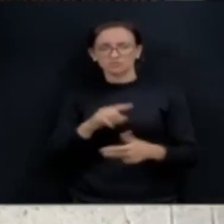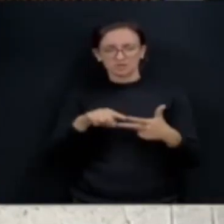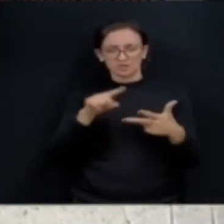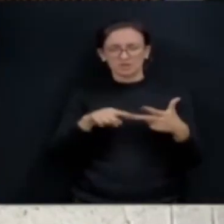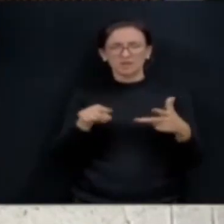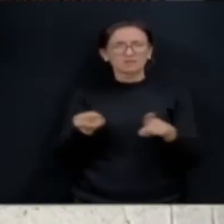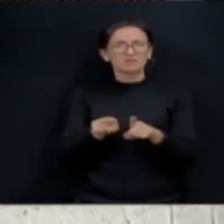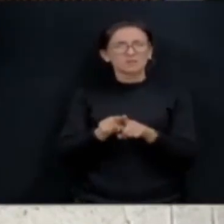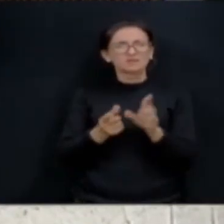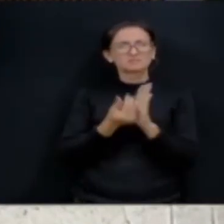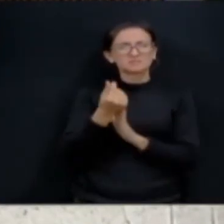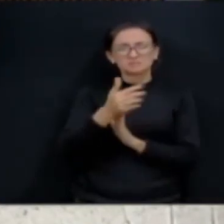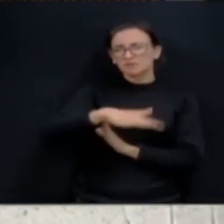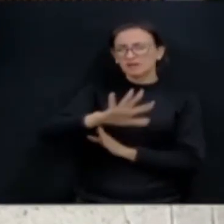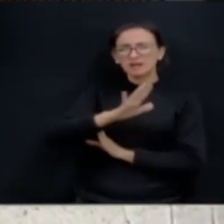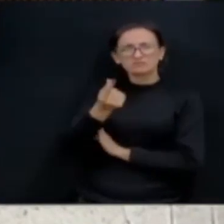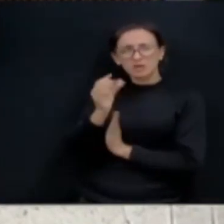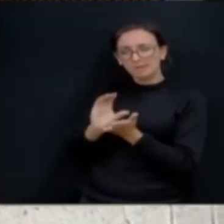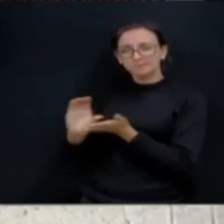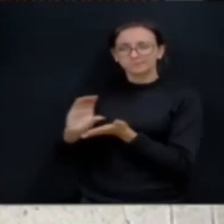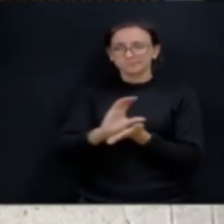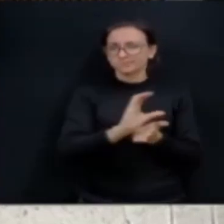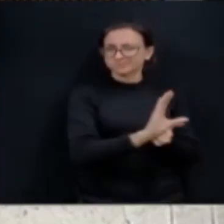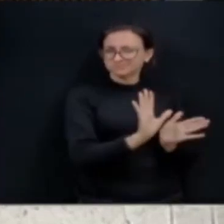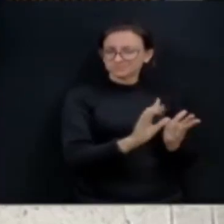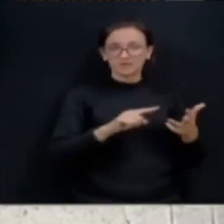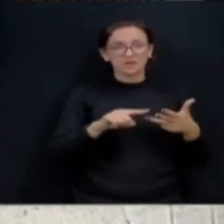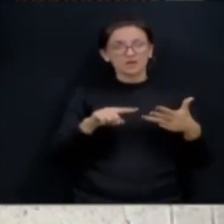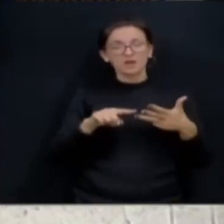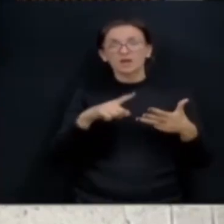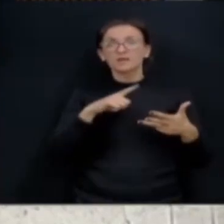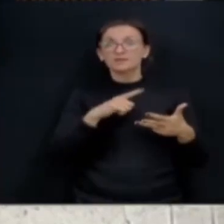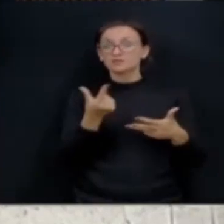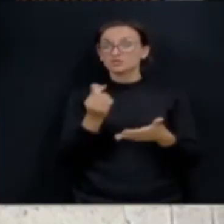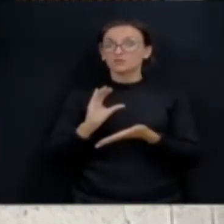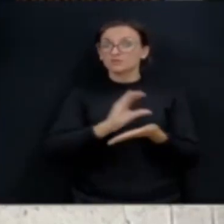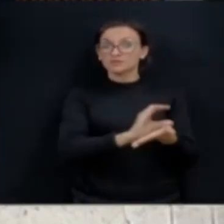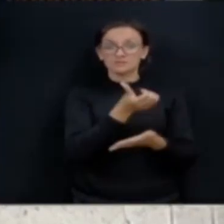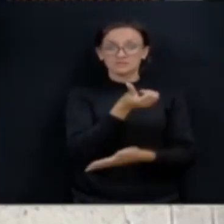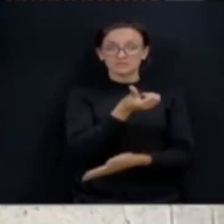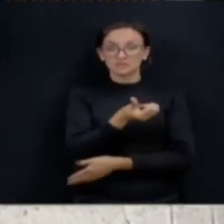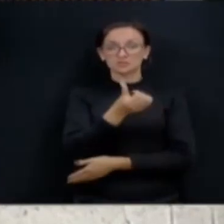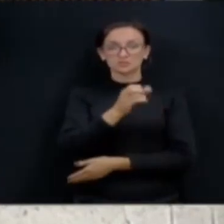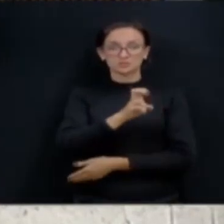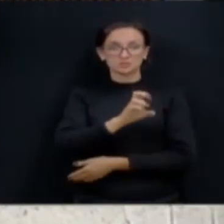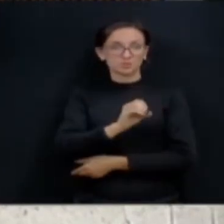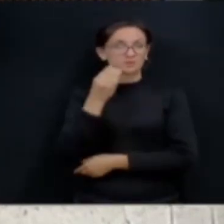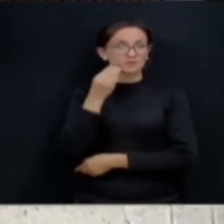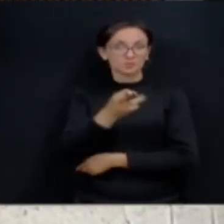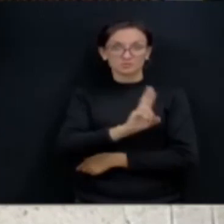financeiros, diferença nos valores dos investimentos previstos, 650 milhões de